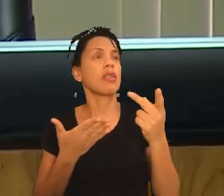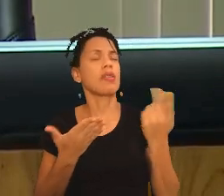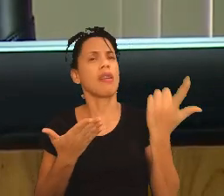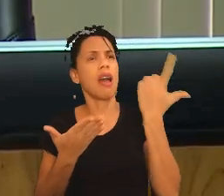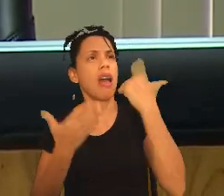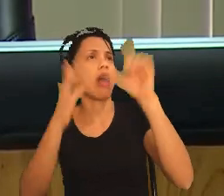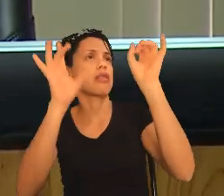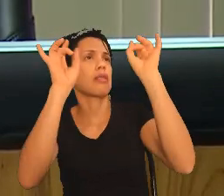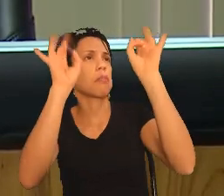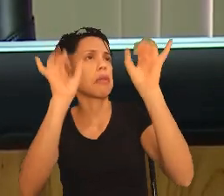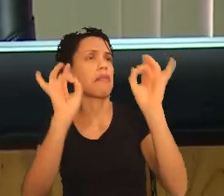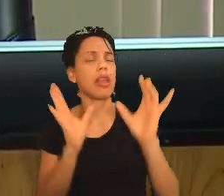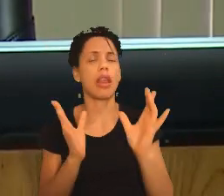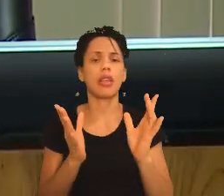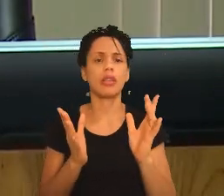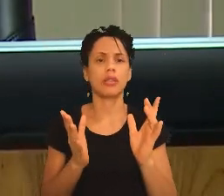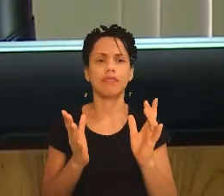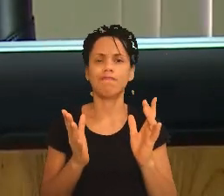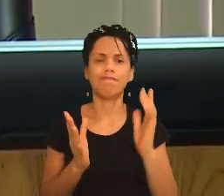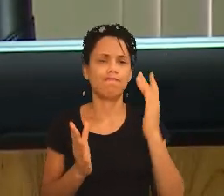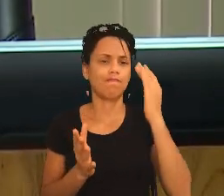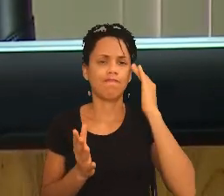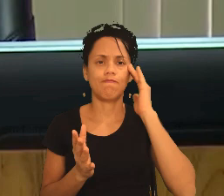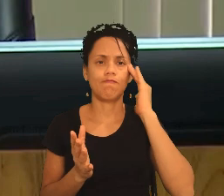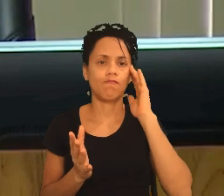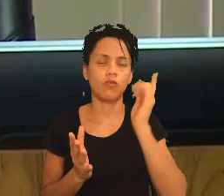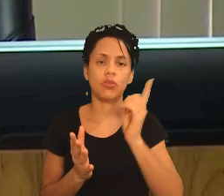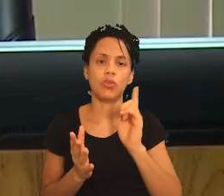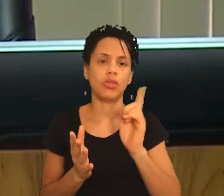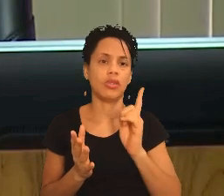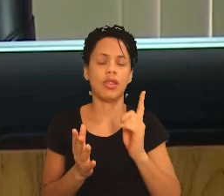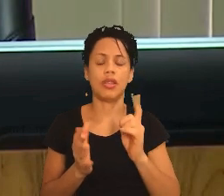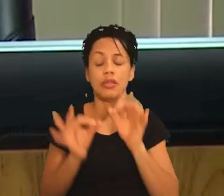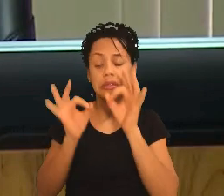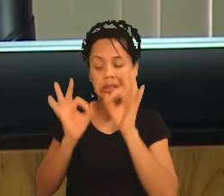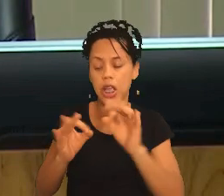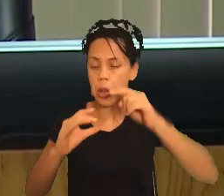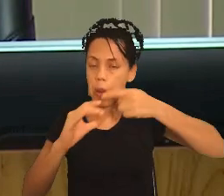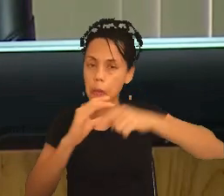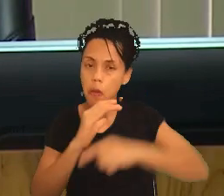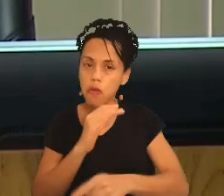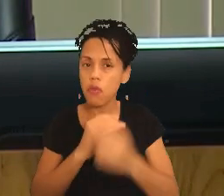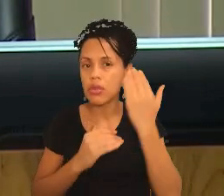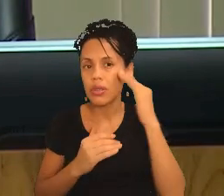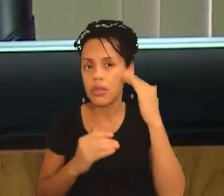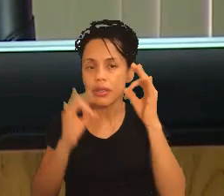ter um rio, de ter um meio ambiente, de ter o nosso território sagrado. Então, quando as pessoas